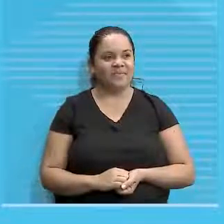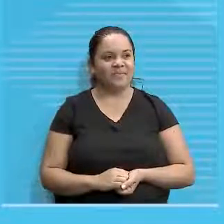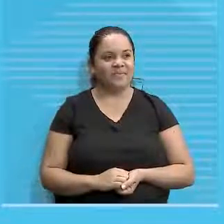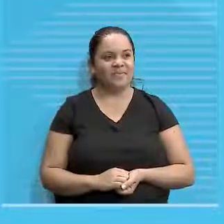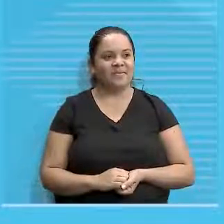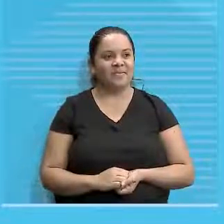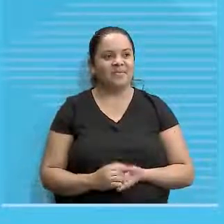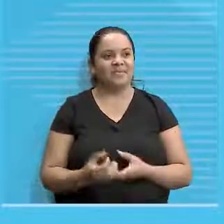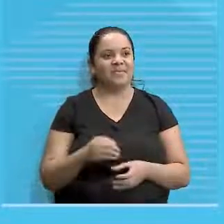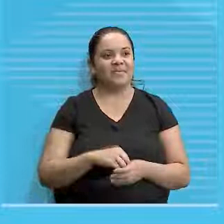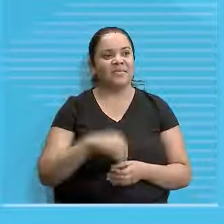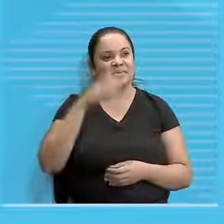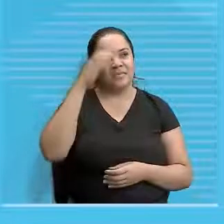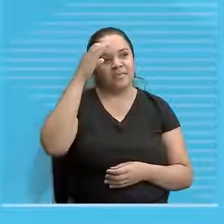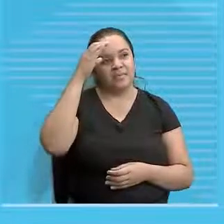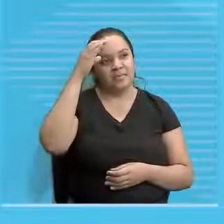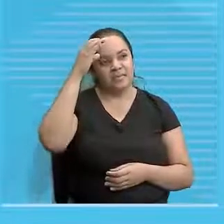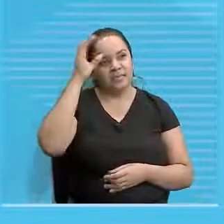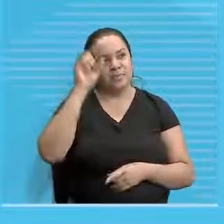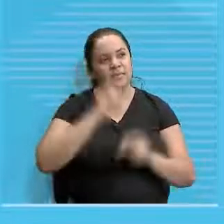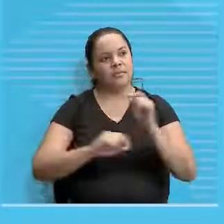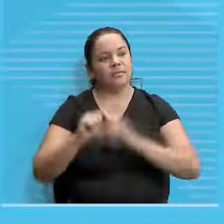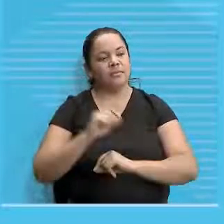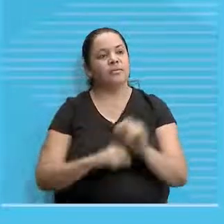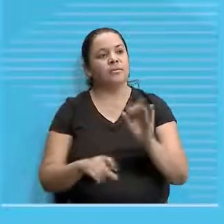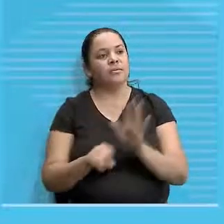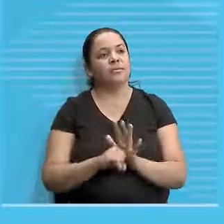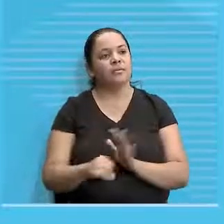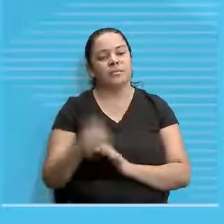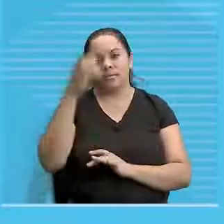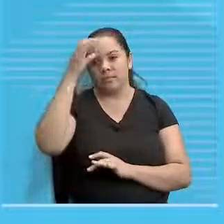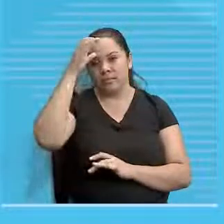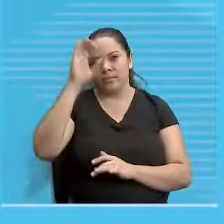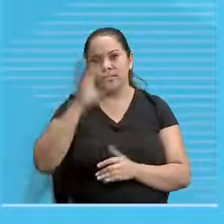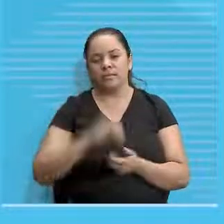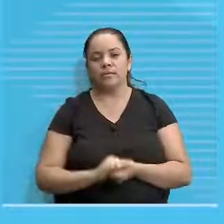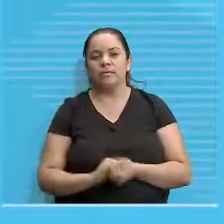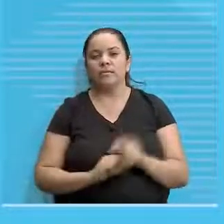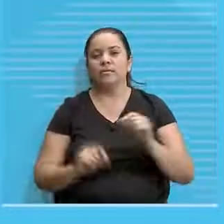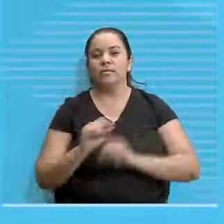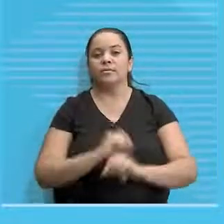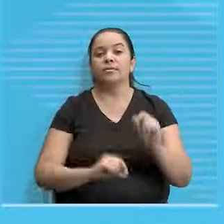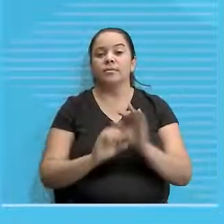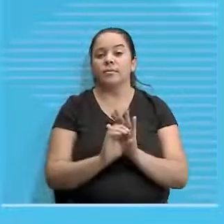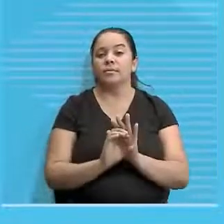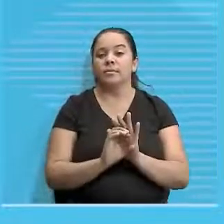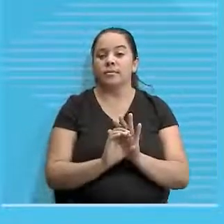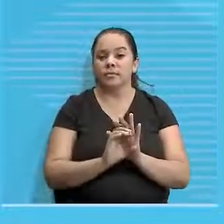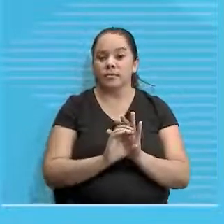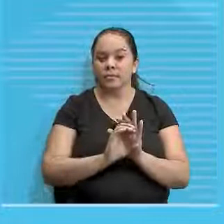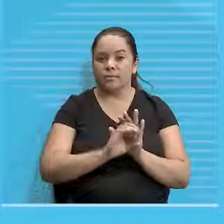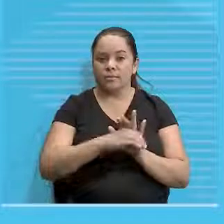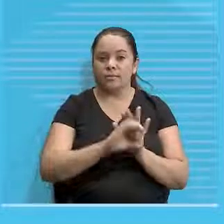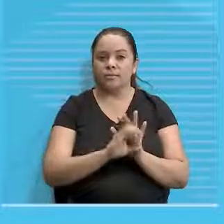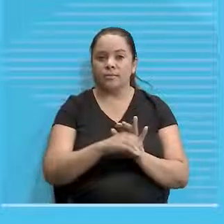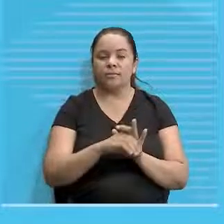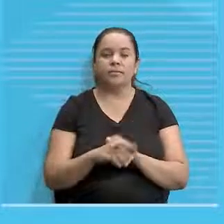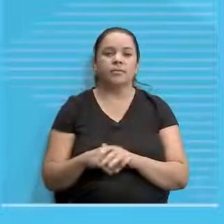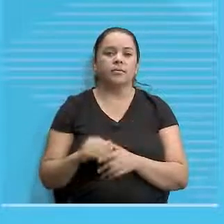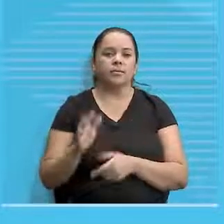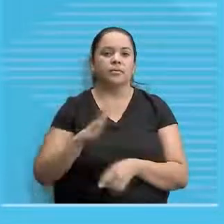da identidade tem a identidade cultural, que é um conceito, né, das áreas de sociologia,